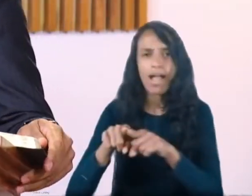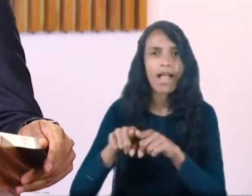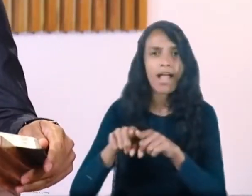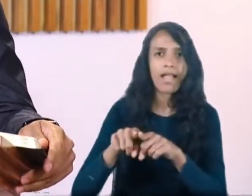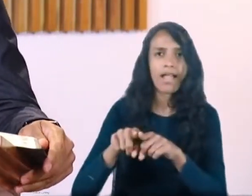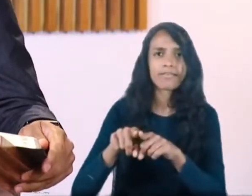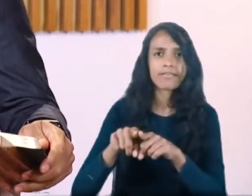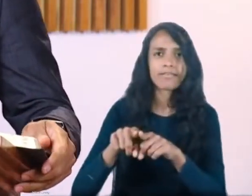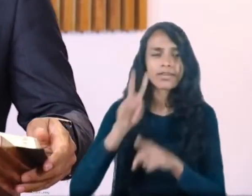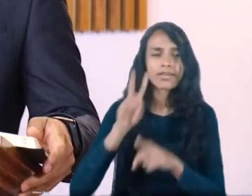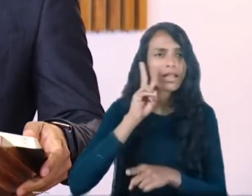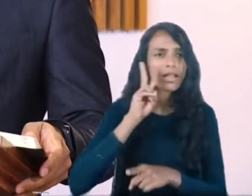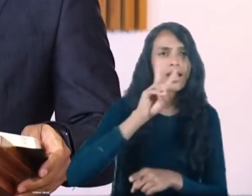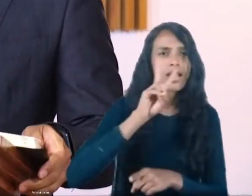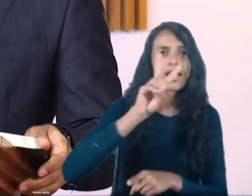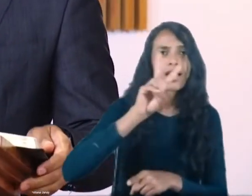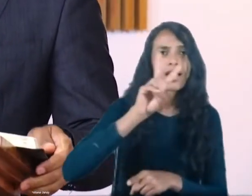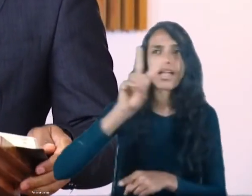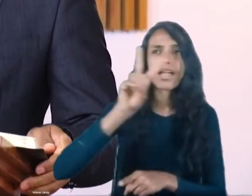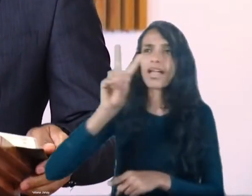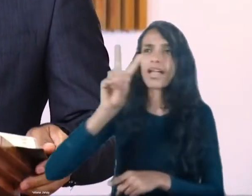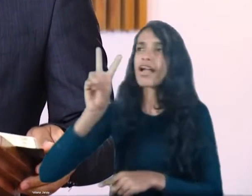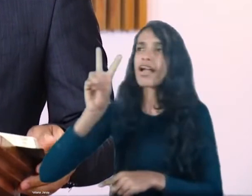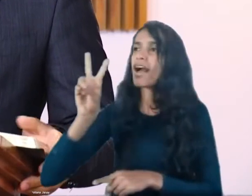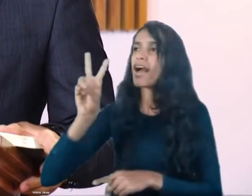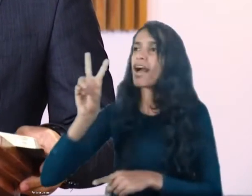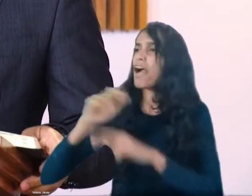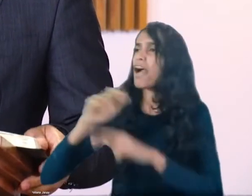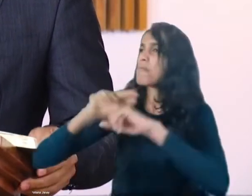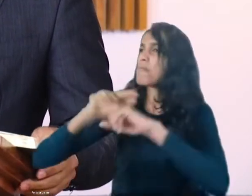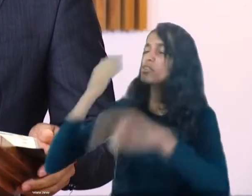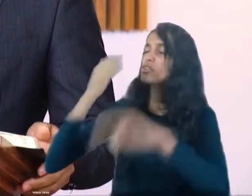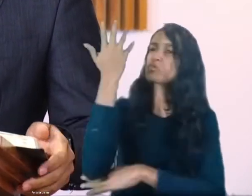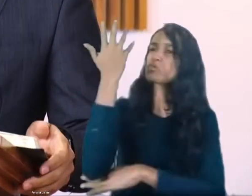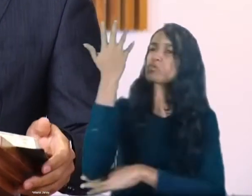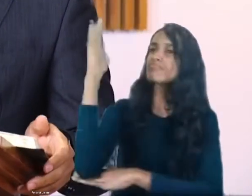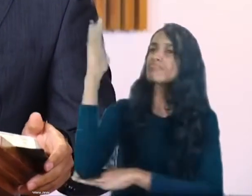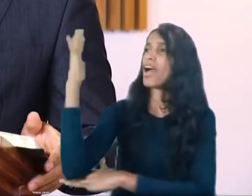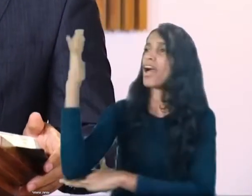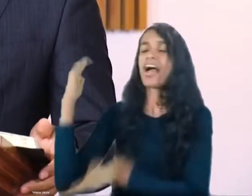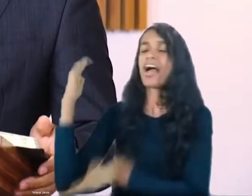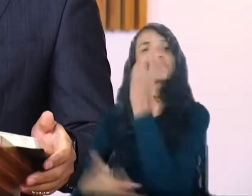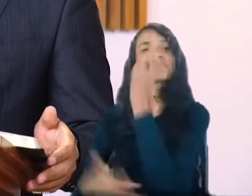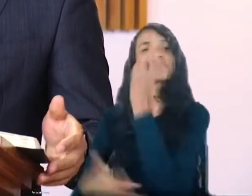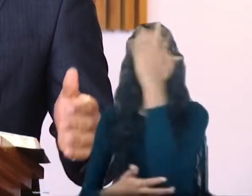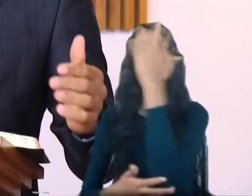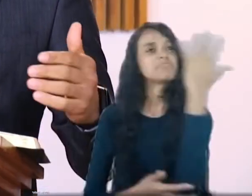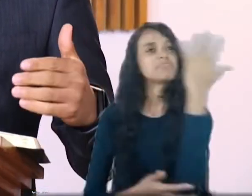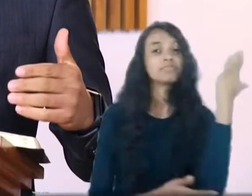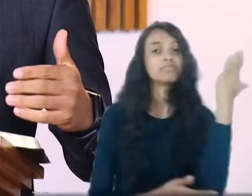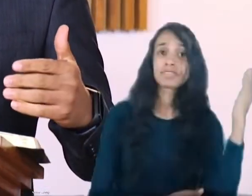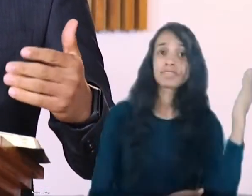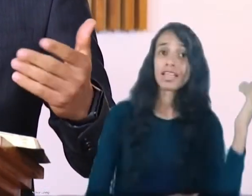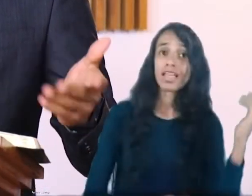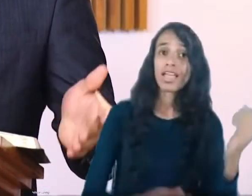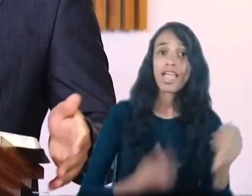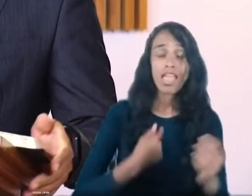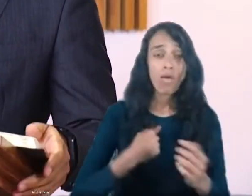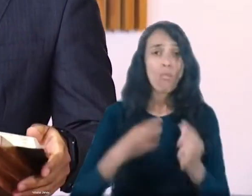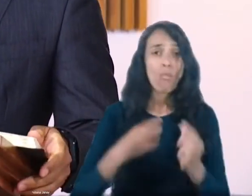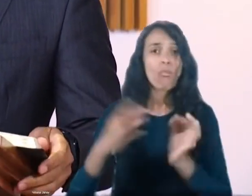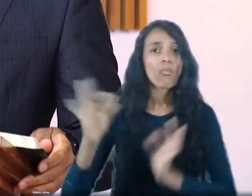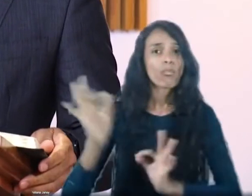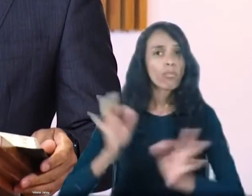Deus. E naquela manhã não foi diferente. Eu tinha um desafio, estava preparando um